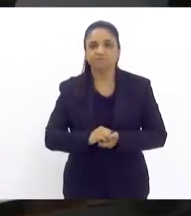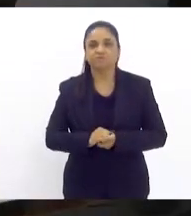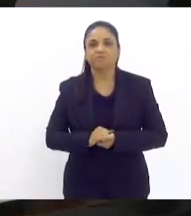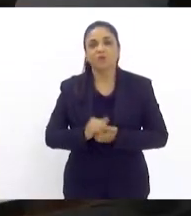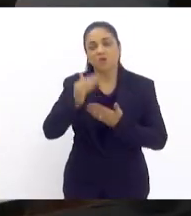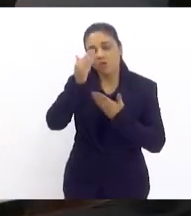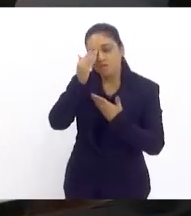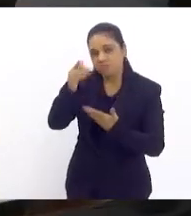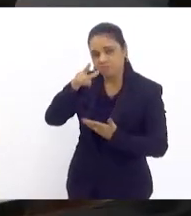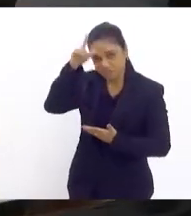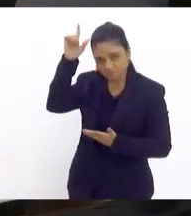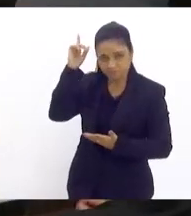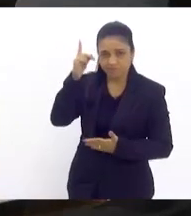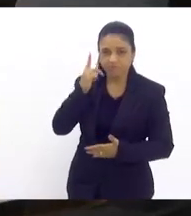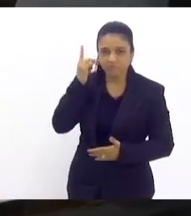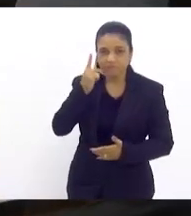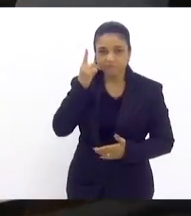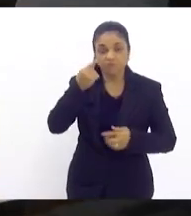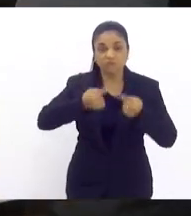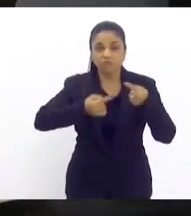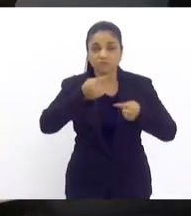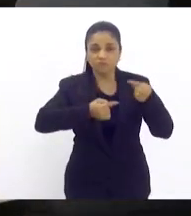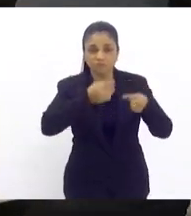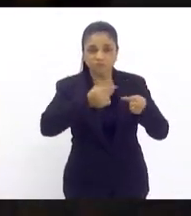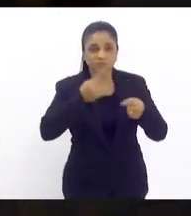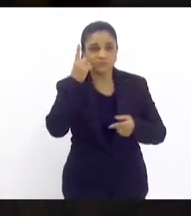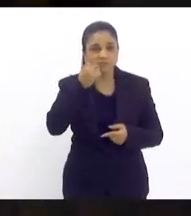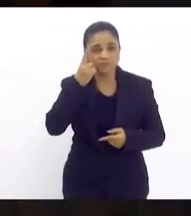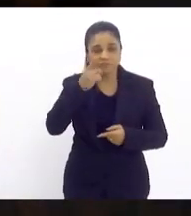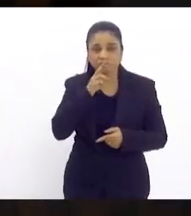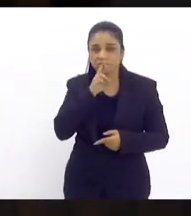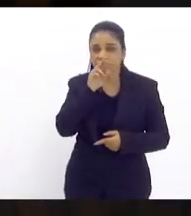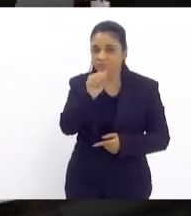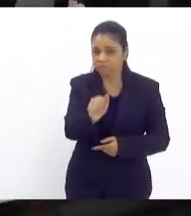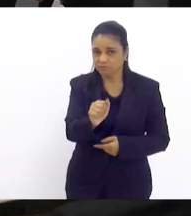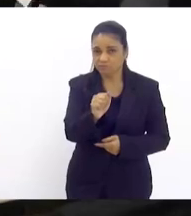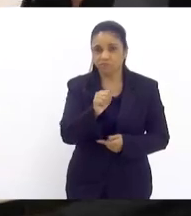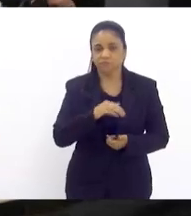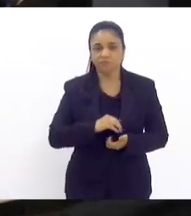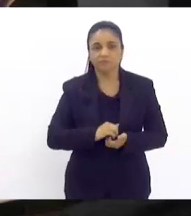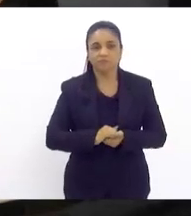Deputado Paulo para discutir Deputado Rodrigo Amorim